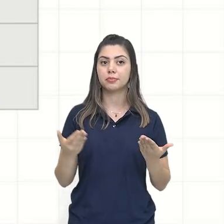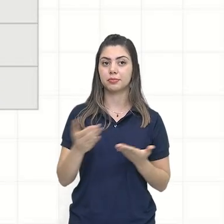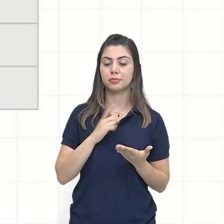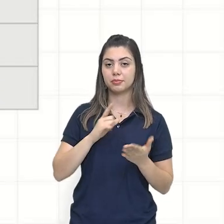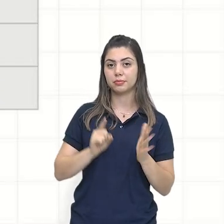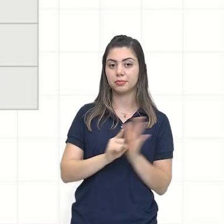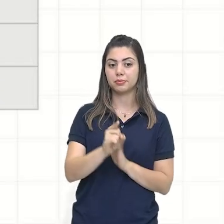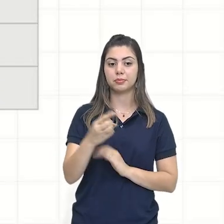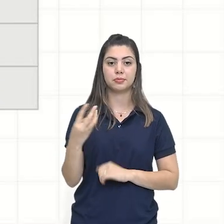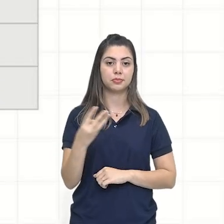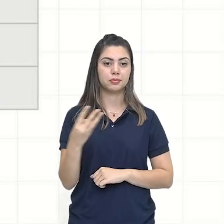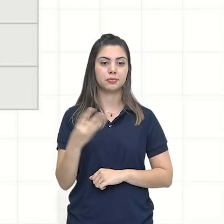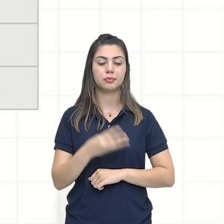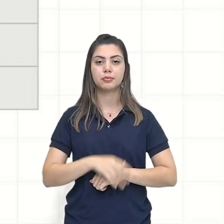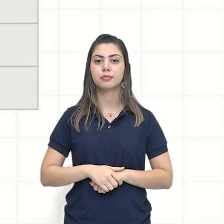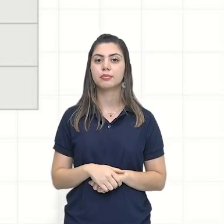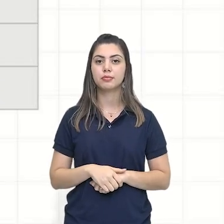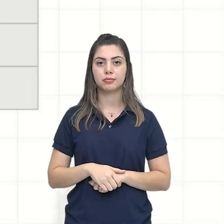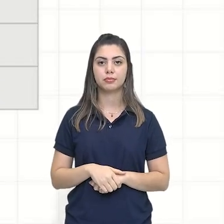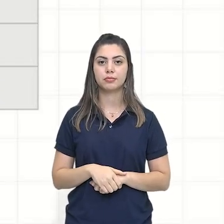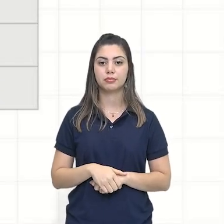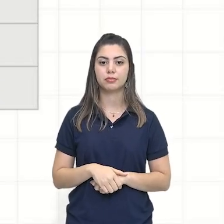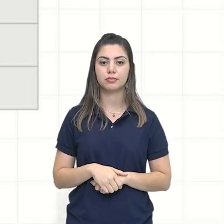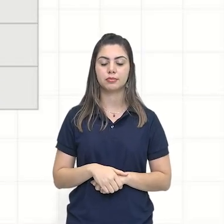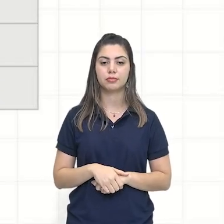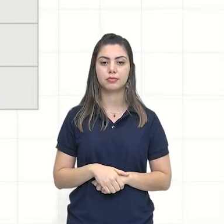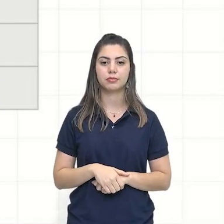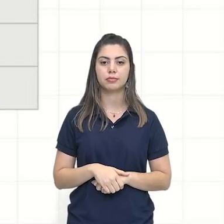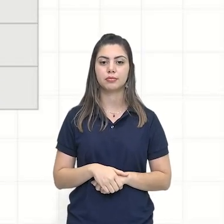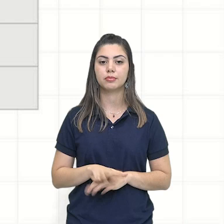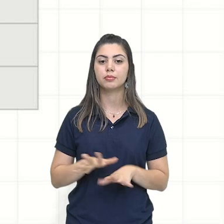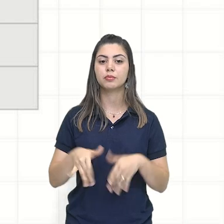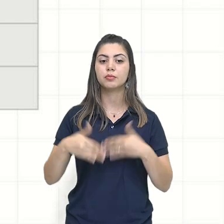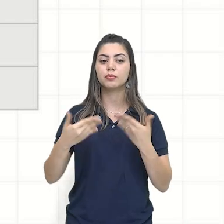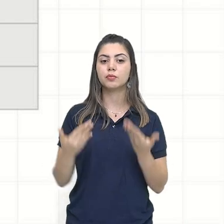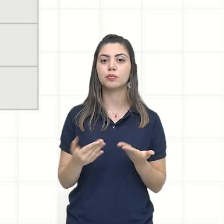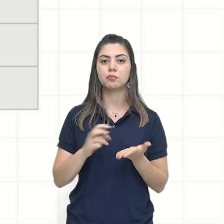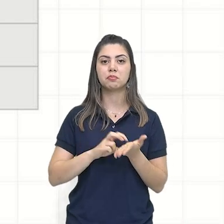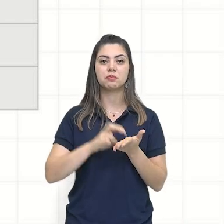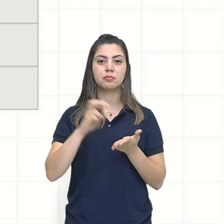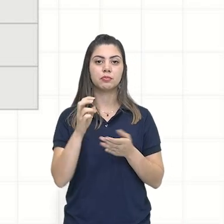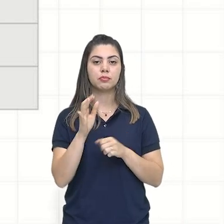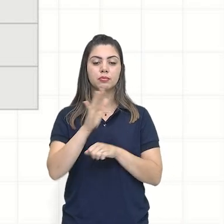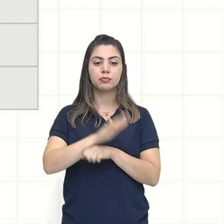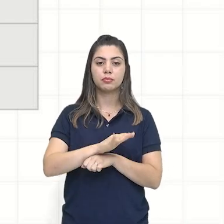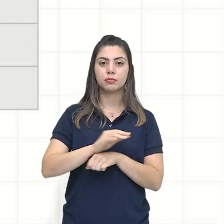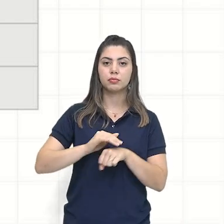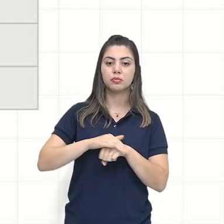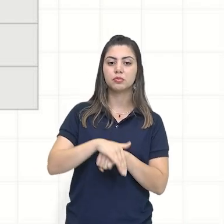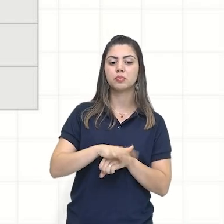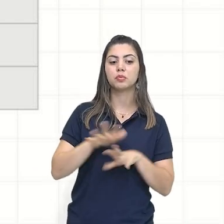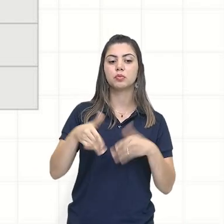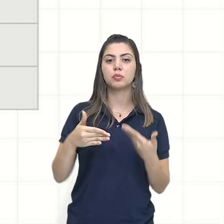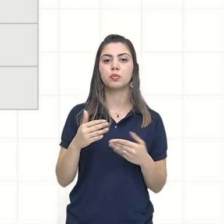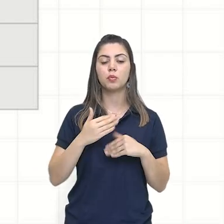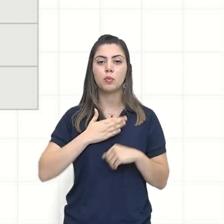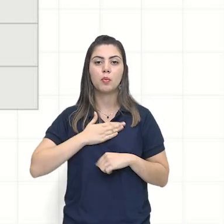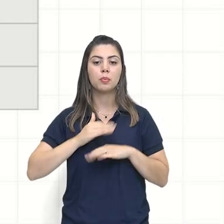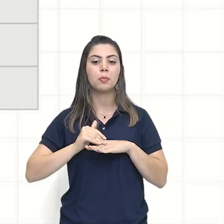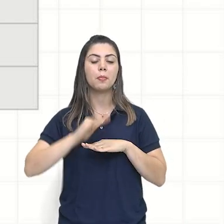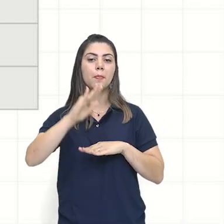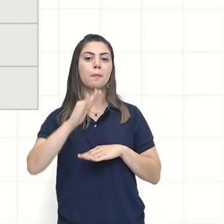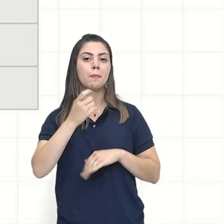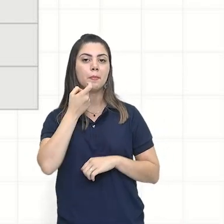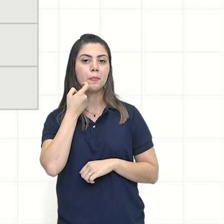aqui, nós temos a seguinte situação. Qual o turno que tem a maior preferência por peixe? Para responder